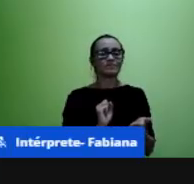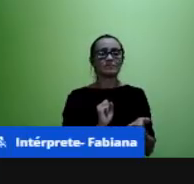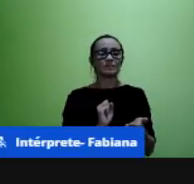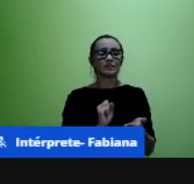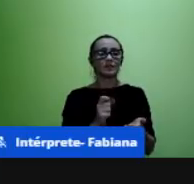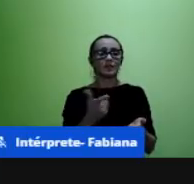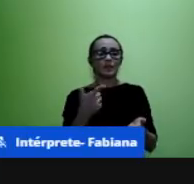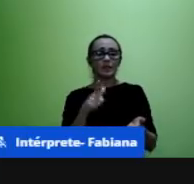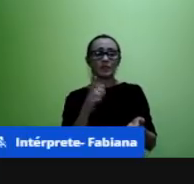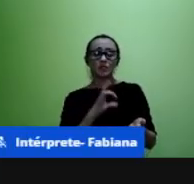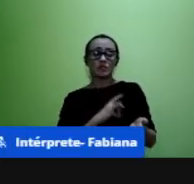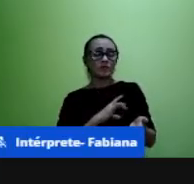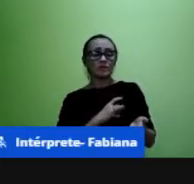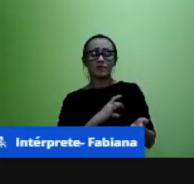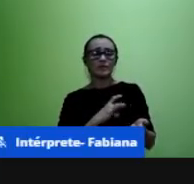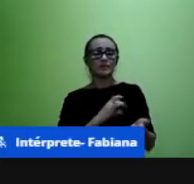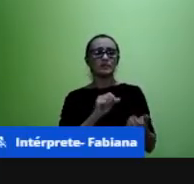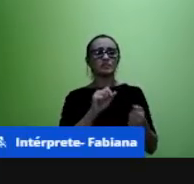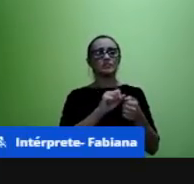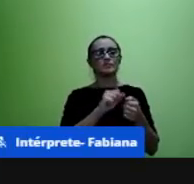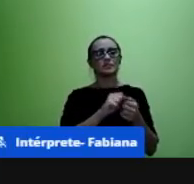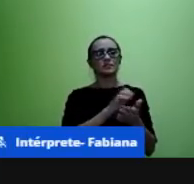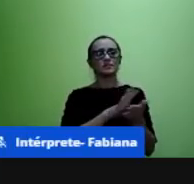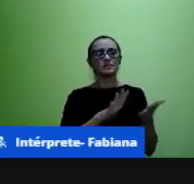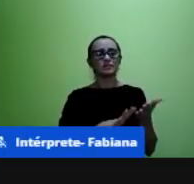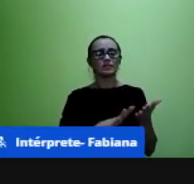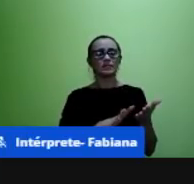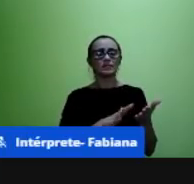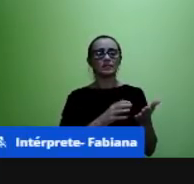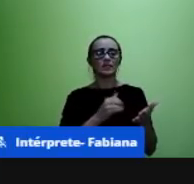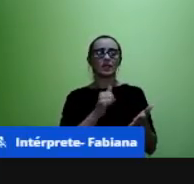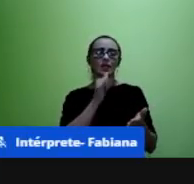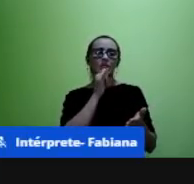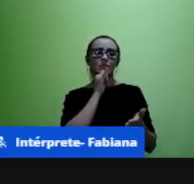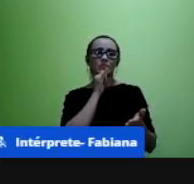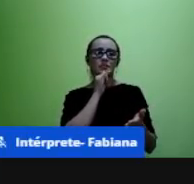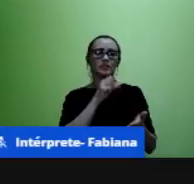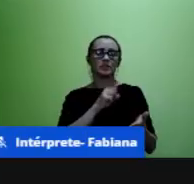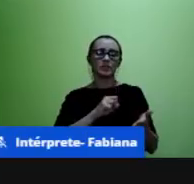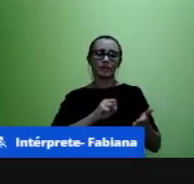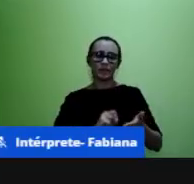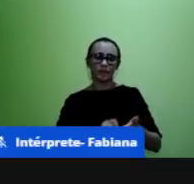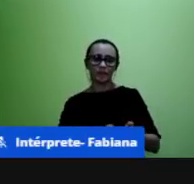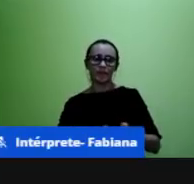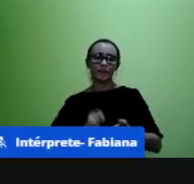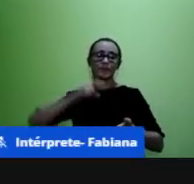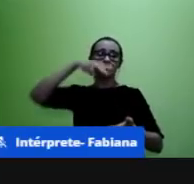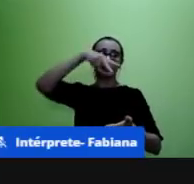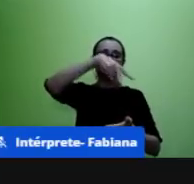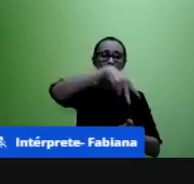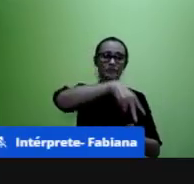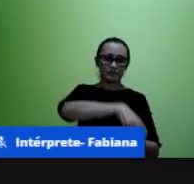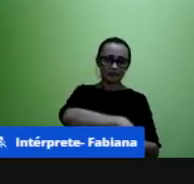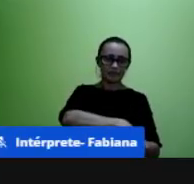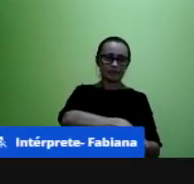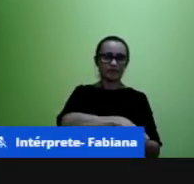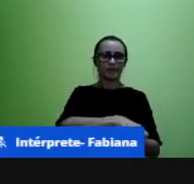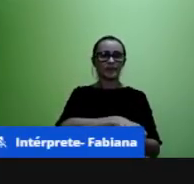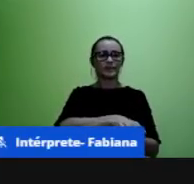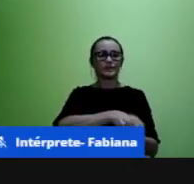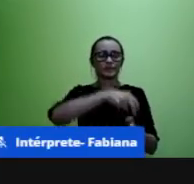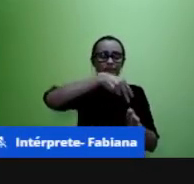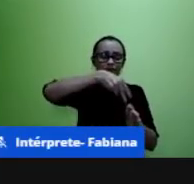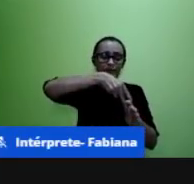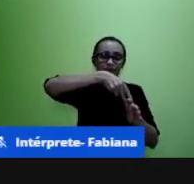atividade complexa, como assim, saltar obstáculos, andar em cima de um muro. Então, seria um